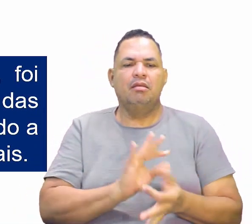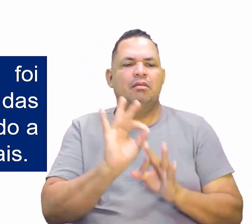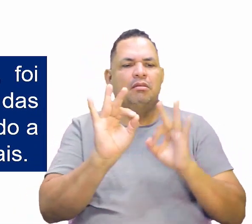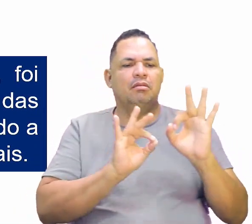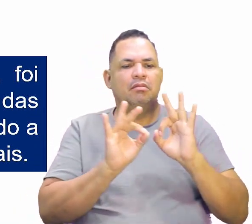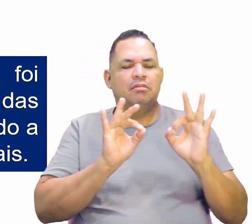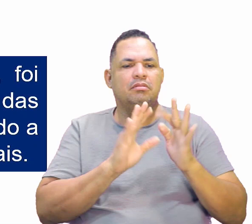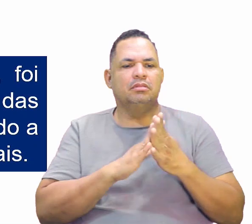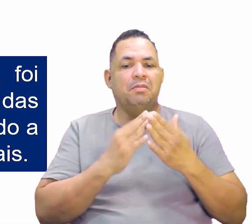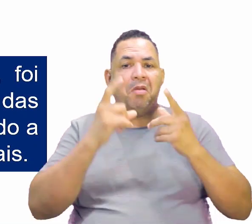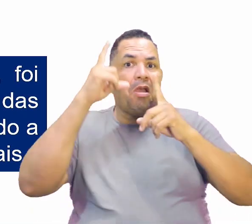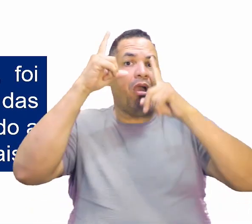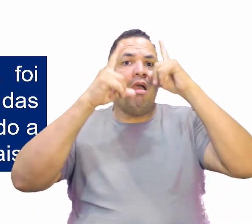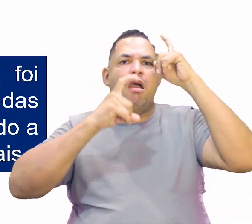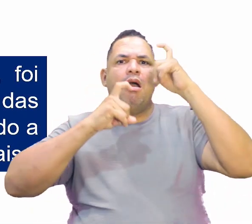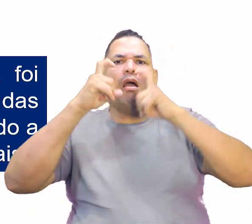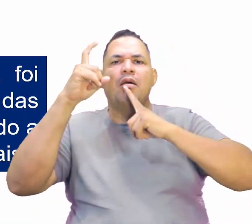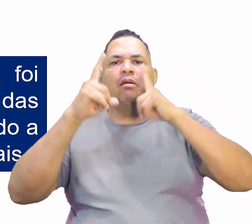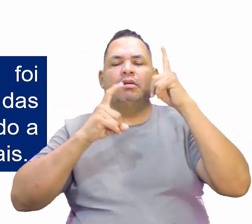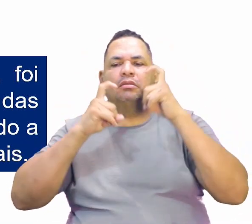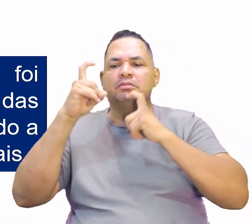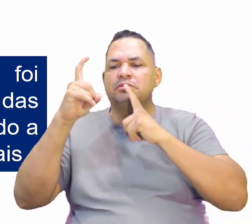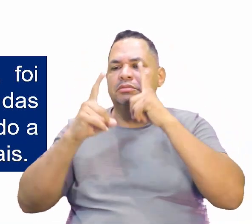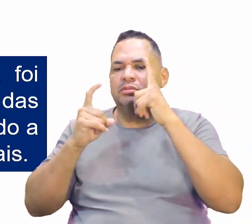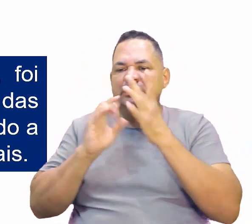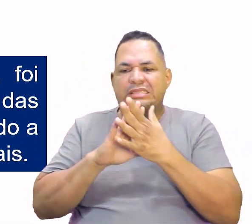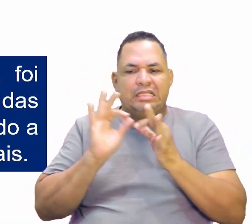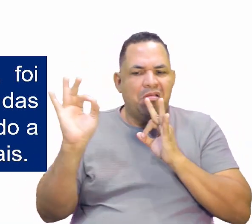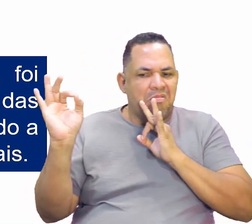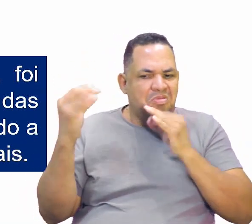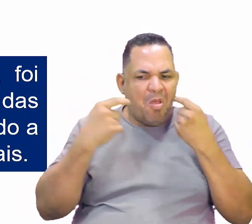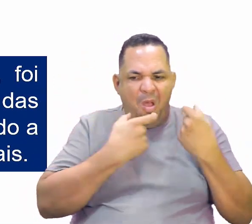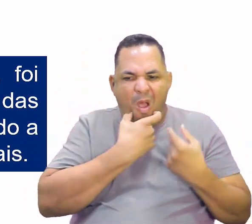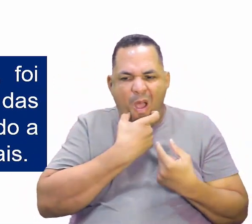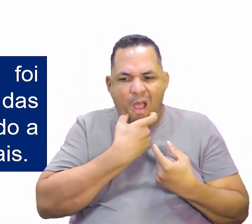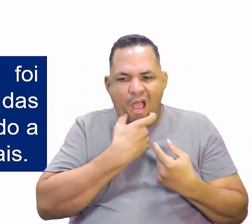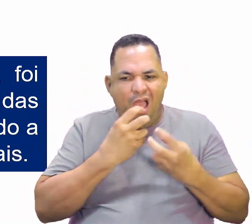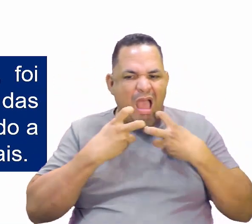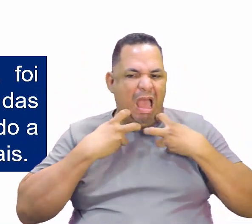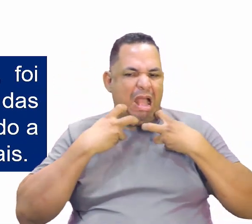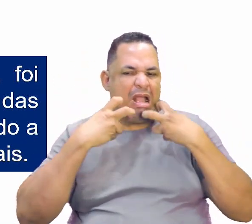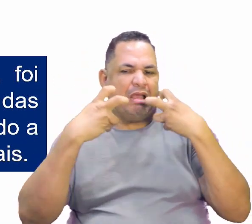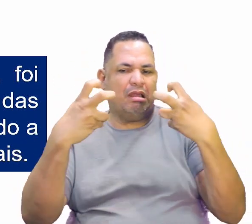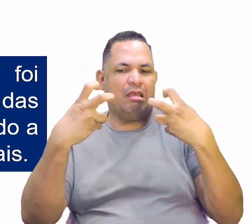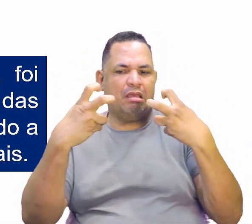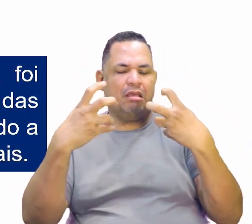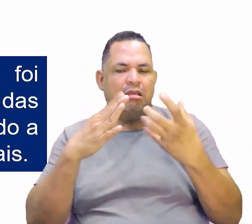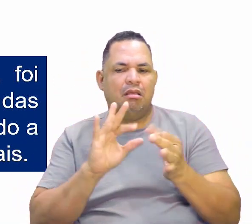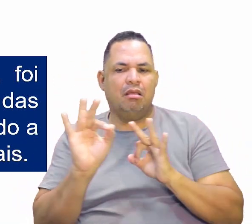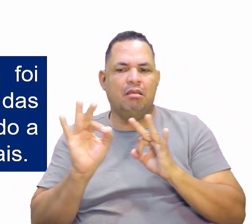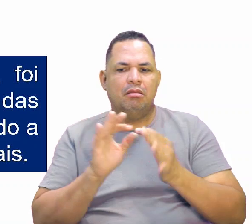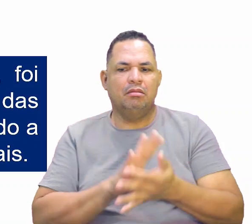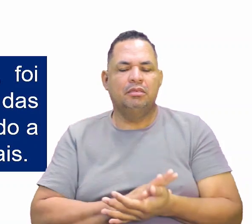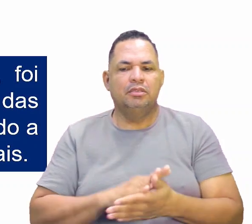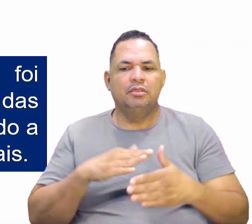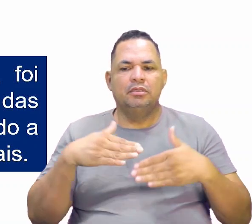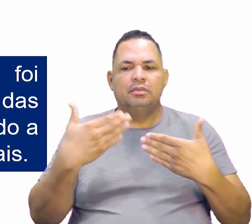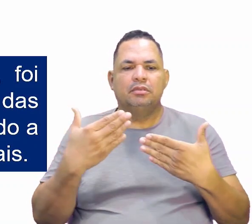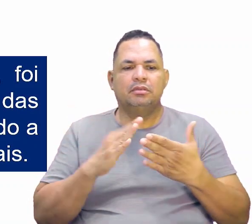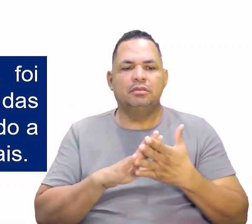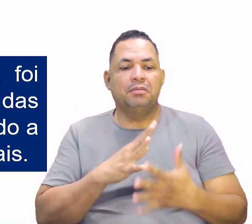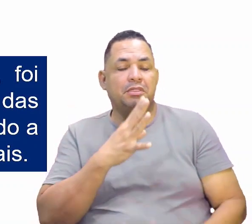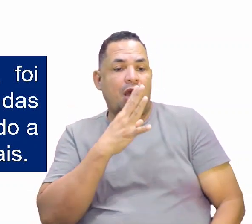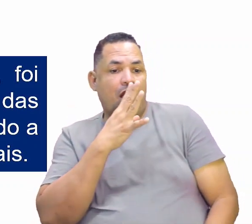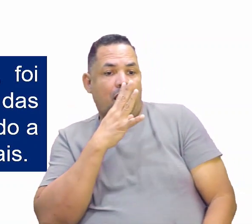para a expressão, olha só, distorcida, grito. Você, quando a pessoa vai